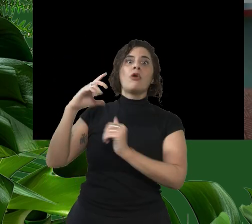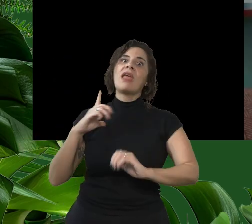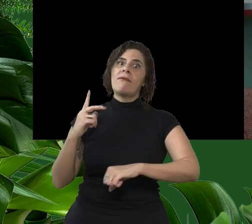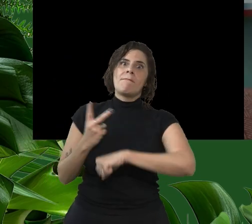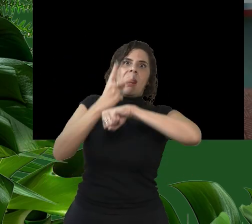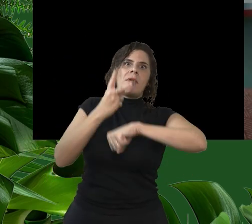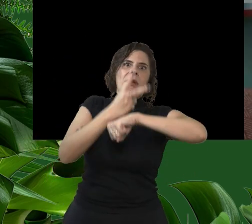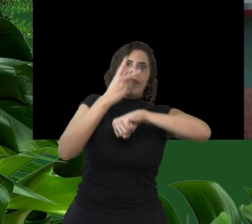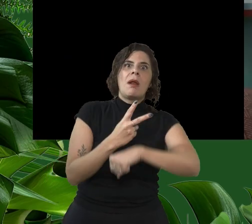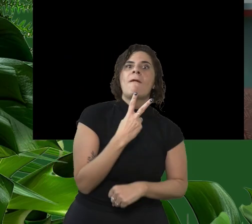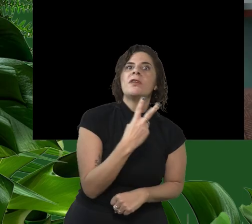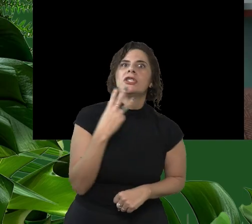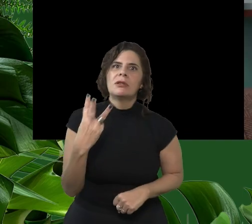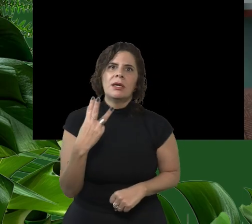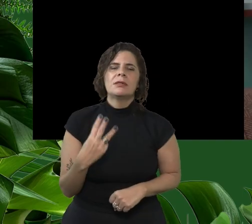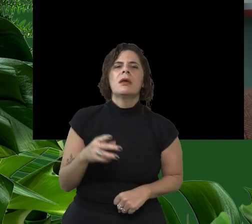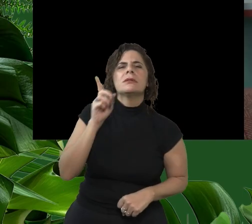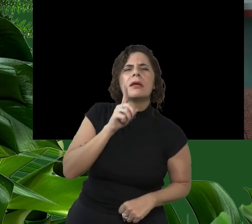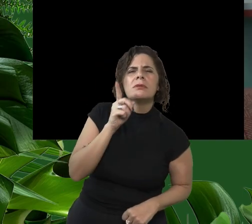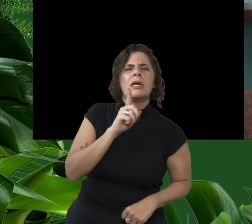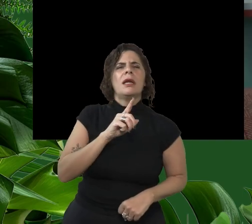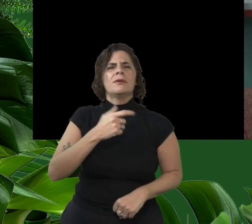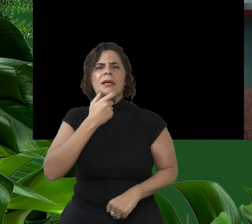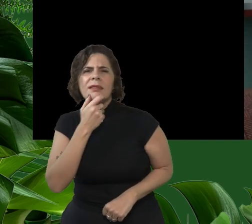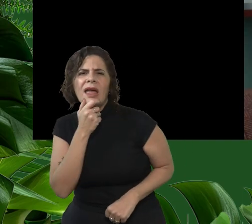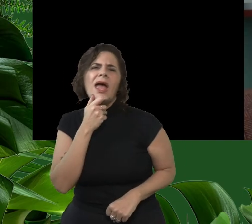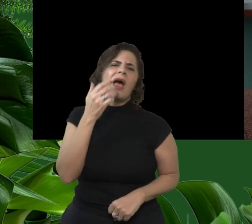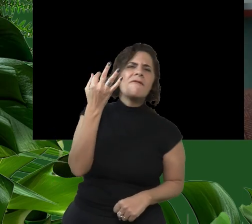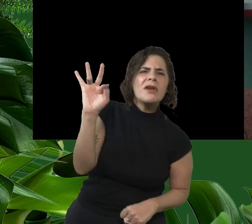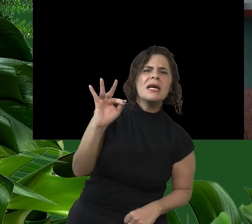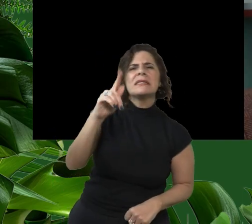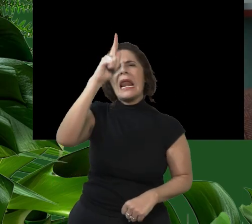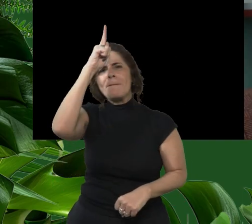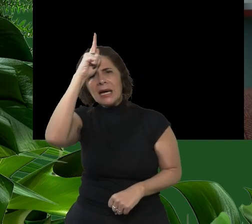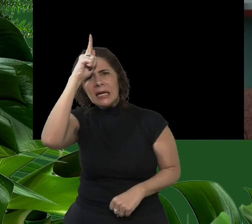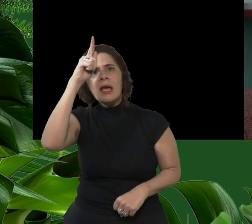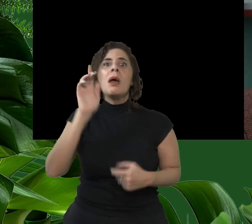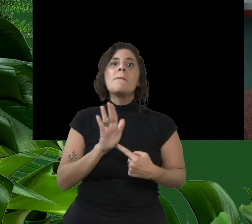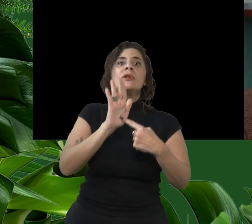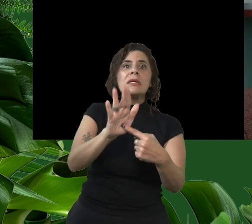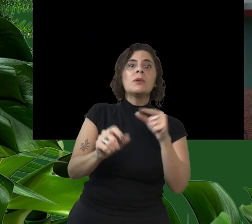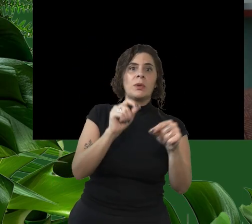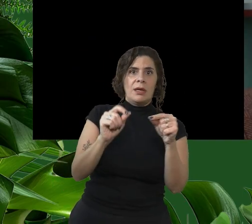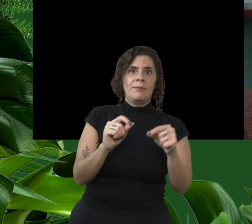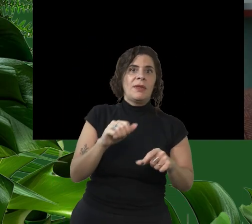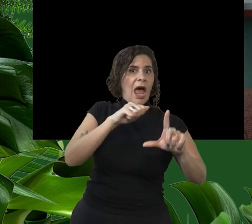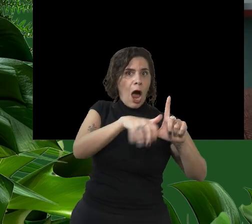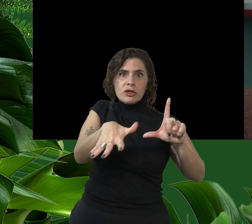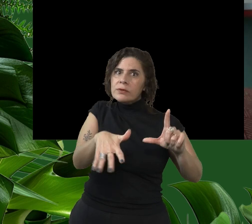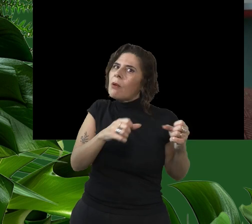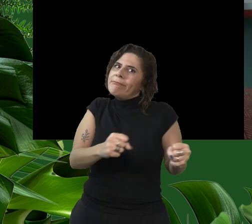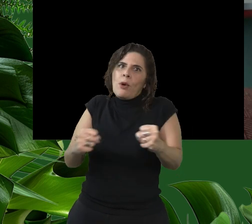Unidos, Inglaterra, França, Alemanha, mostrando aí o poder do audiovisual do que a gente está fazendo aqui no Brasil, né? É um projeto que é